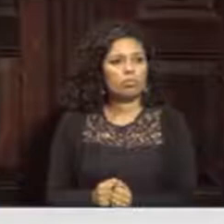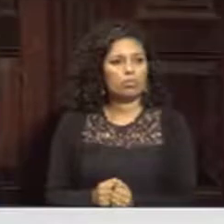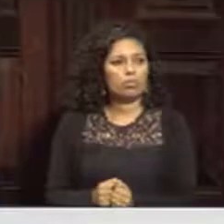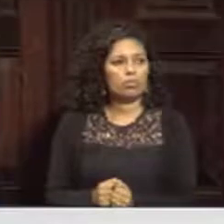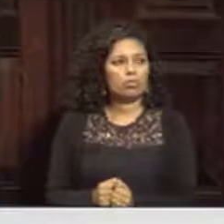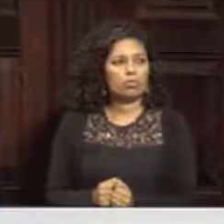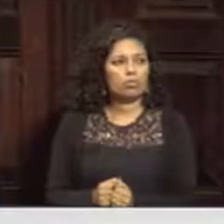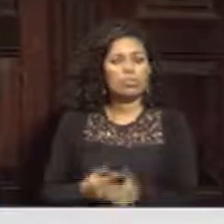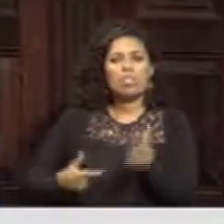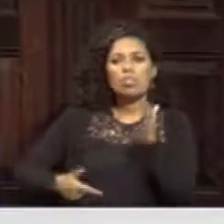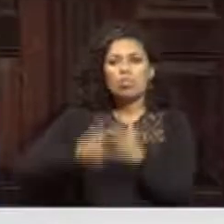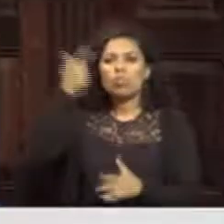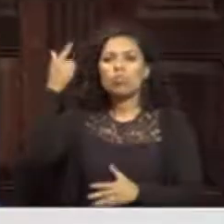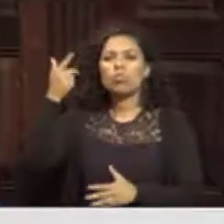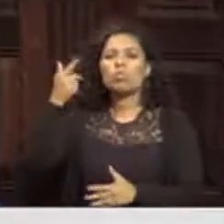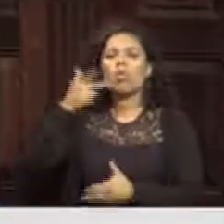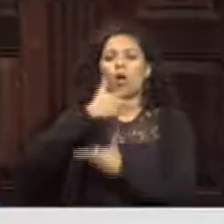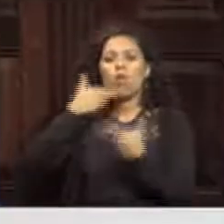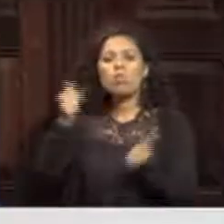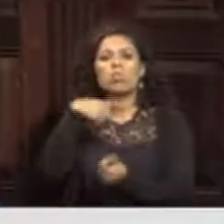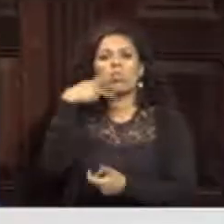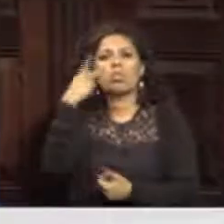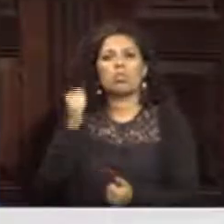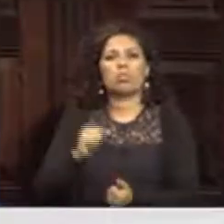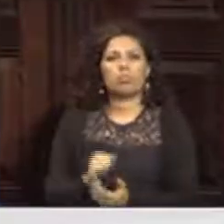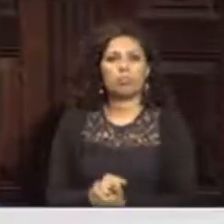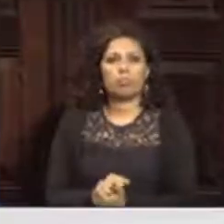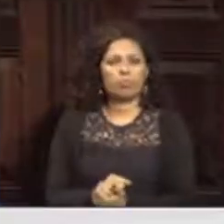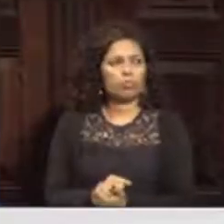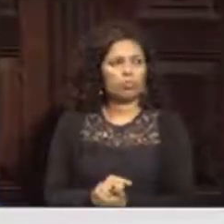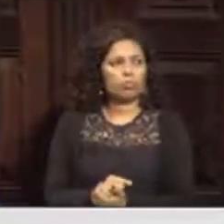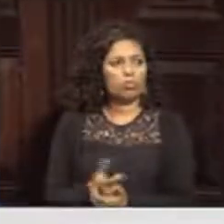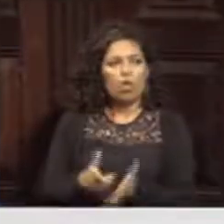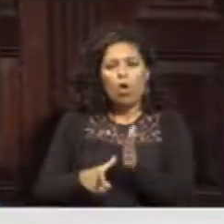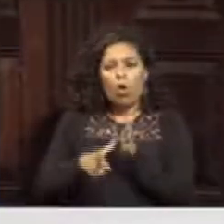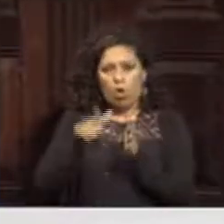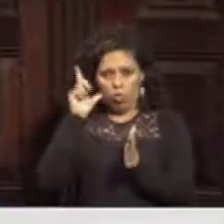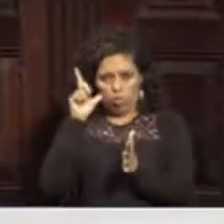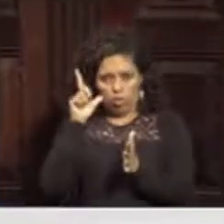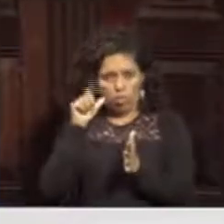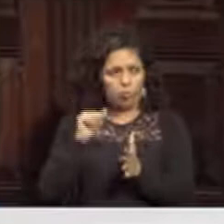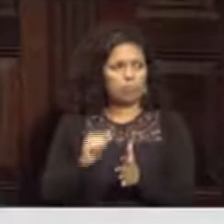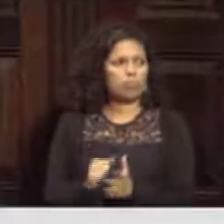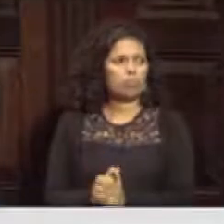fazer uma segunda menção. É que ontem